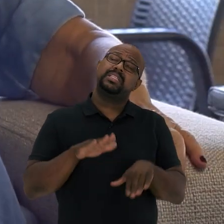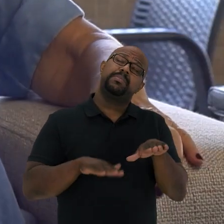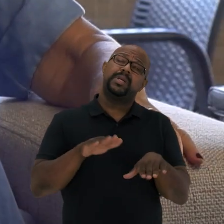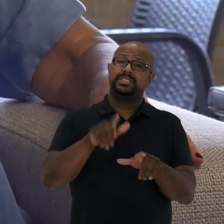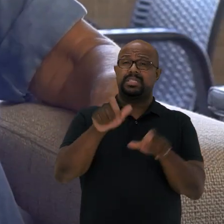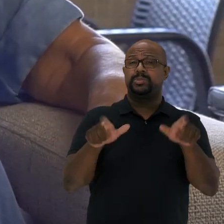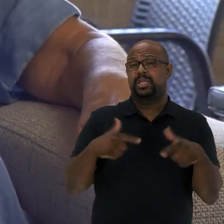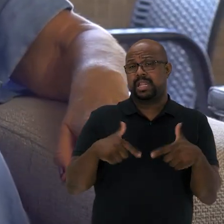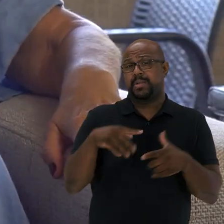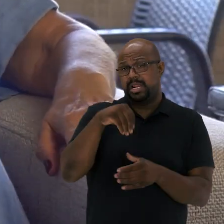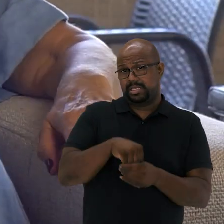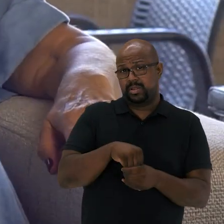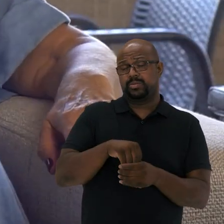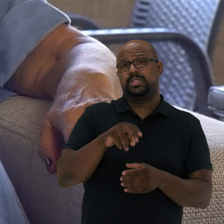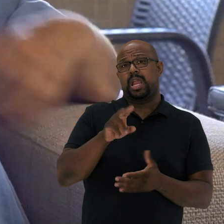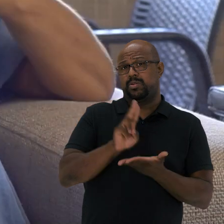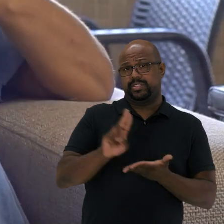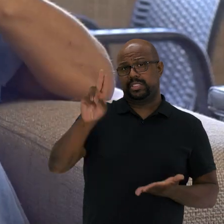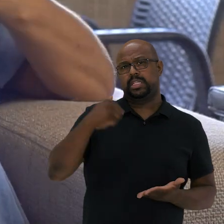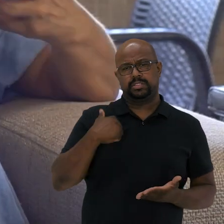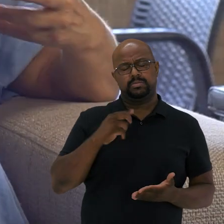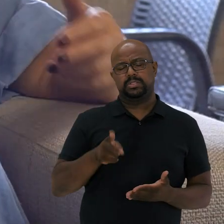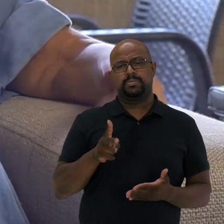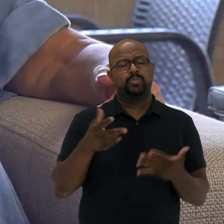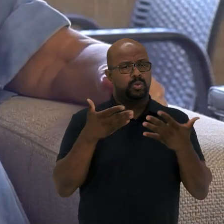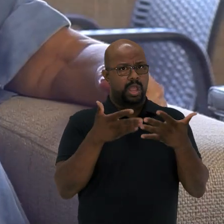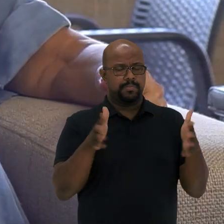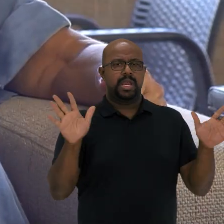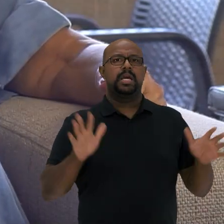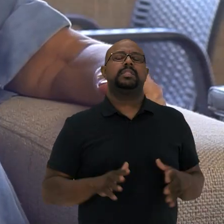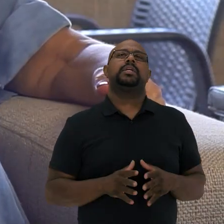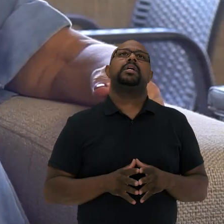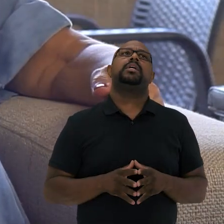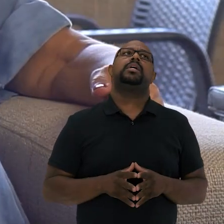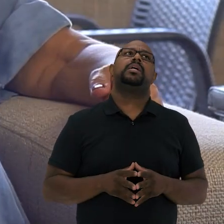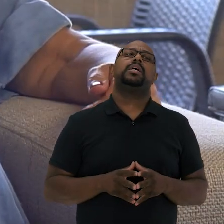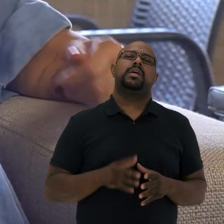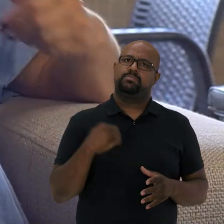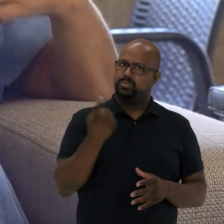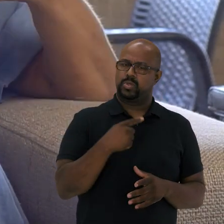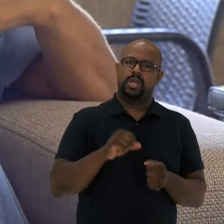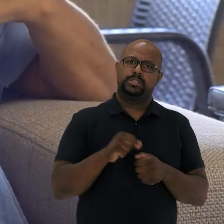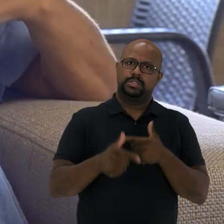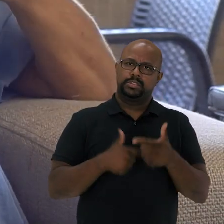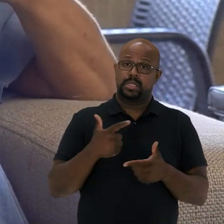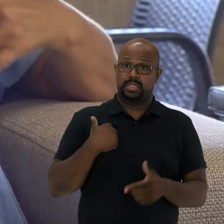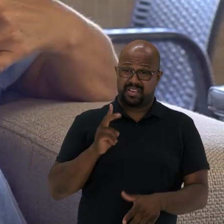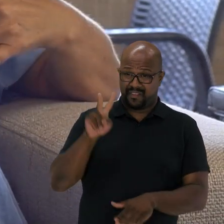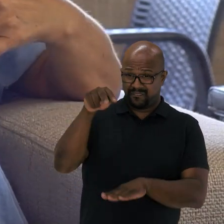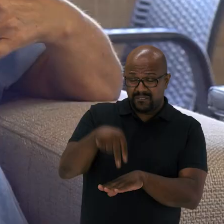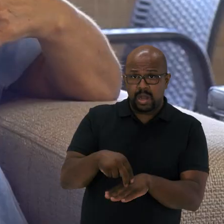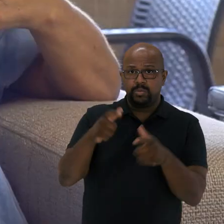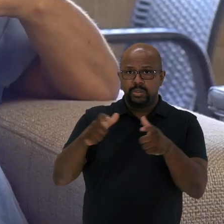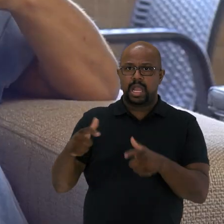Depende da pessoa que trabalha na universidade, né? Eu, por exemplo, eu sempre fui muito aberta, assim. E nós que fazemos